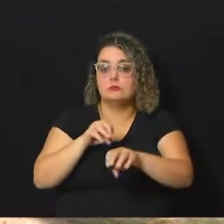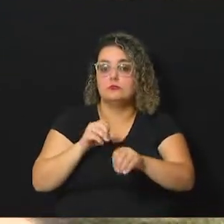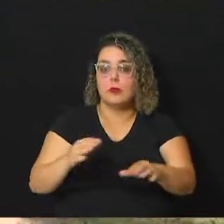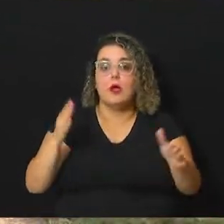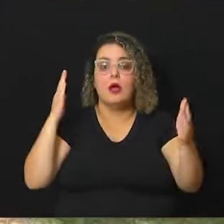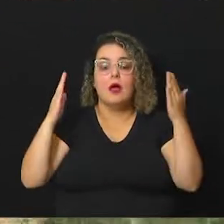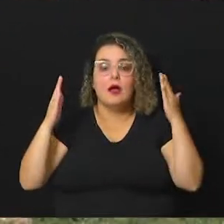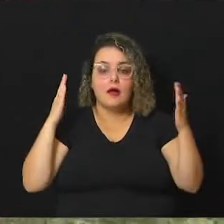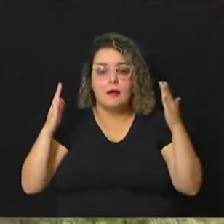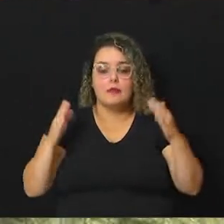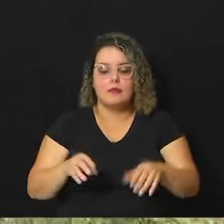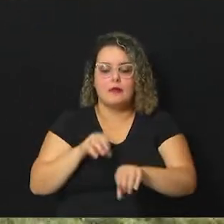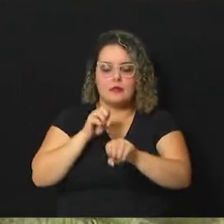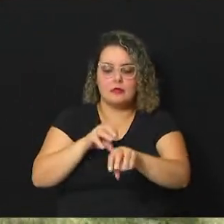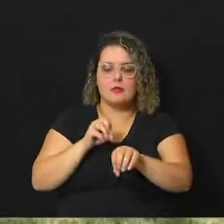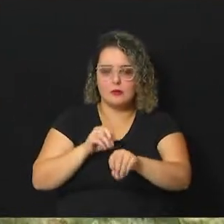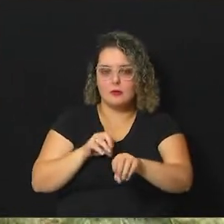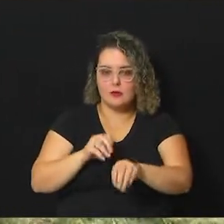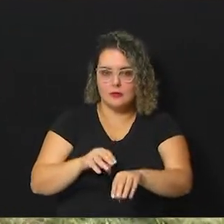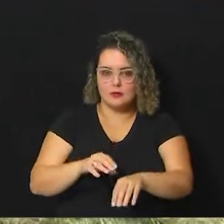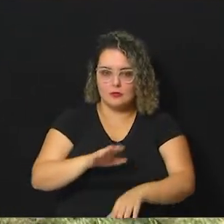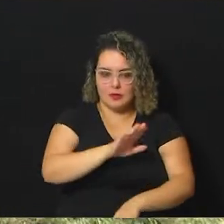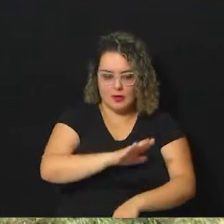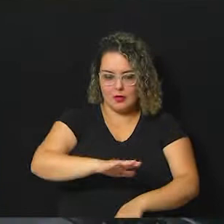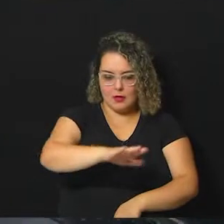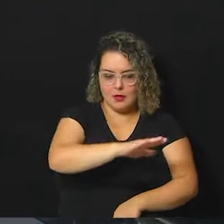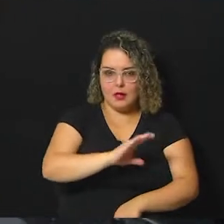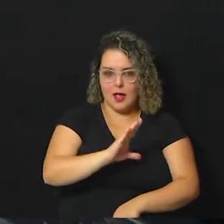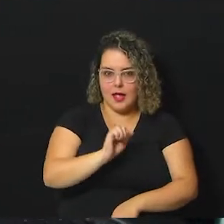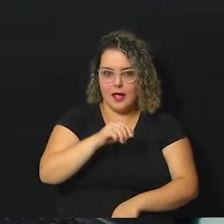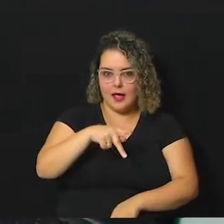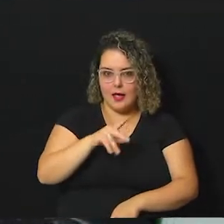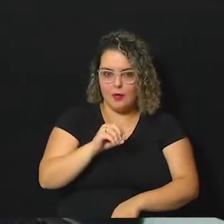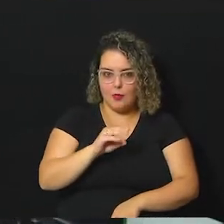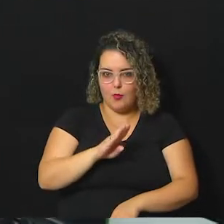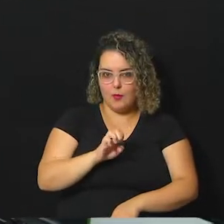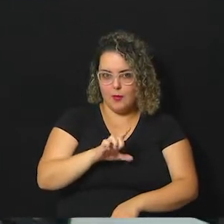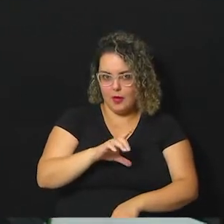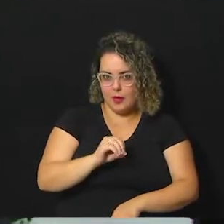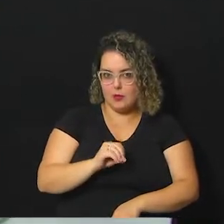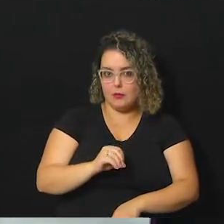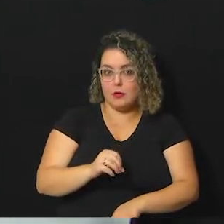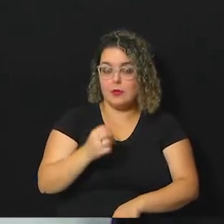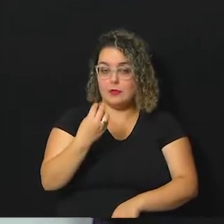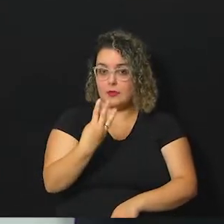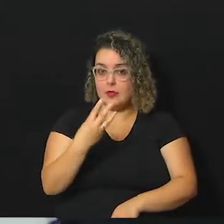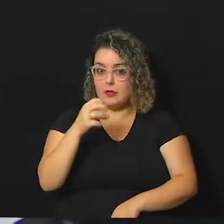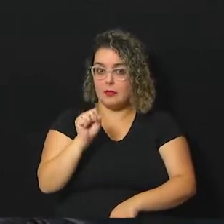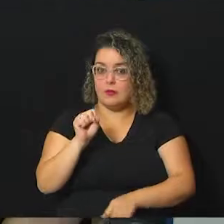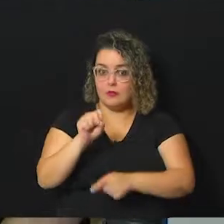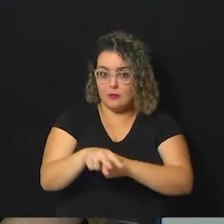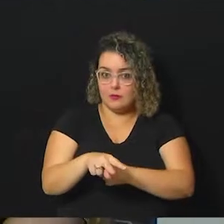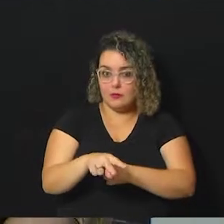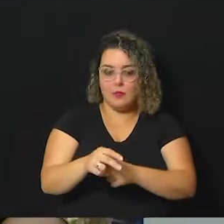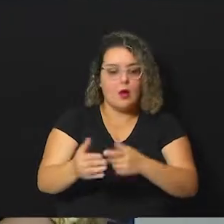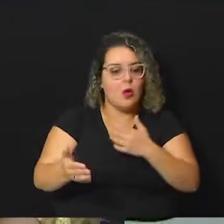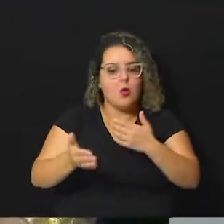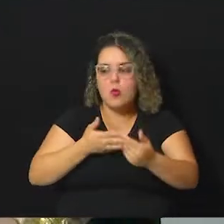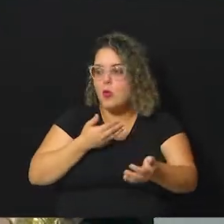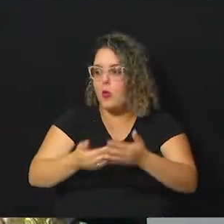na Carreta da Educação, que está no bairro Campo Belo. São disponibilizadas 38 vagas.